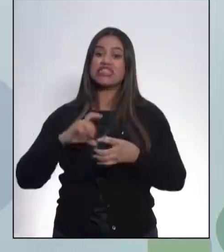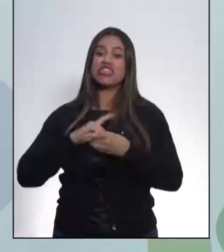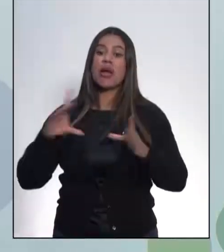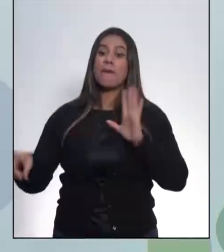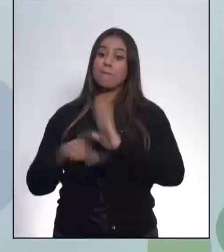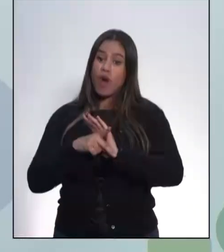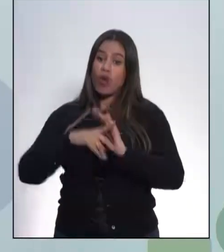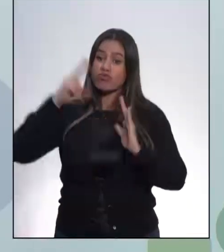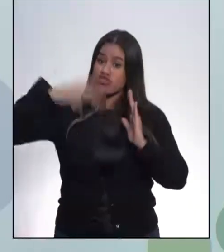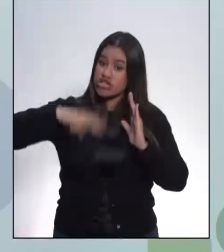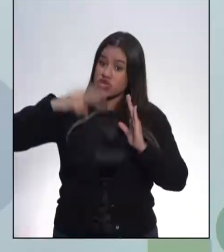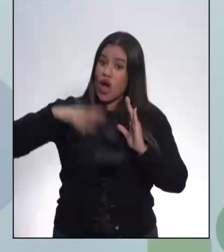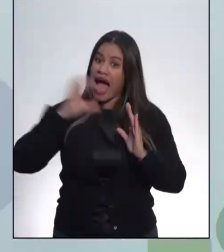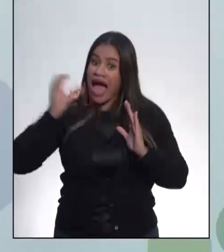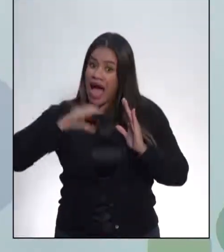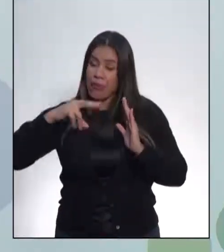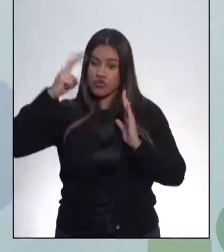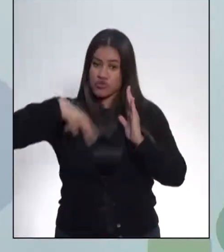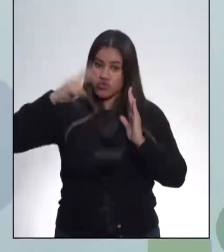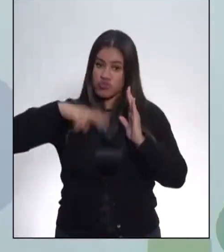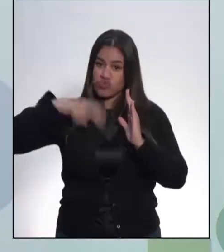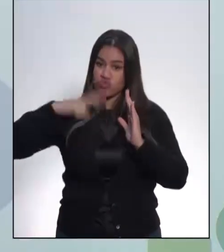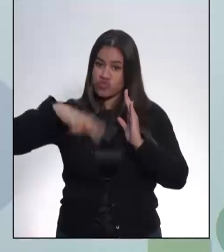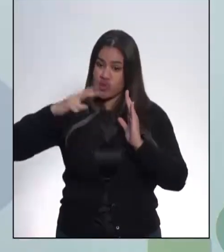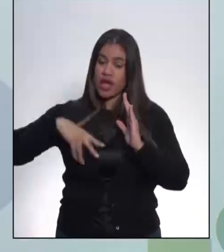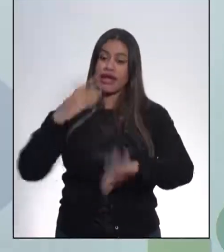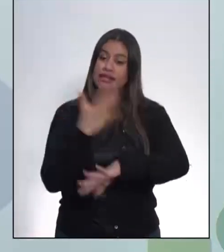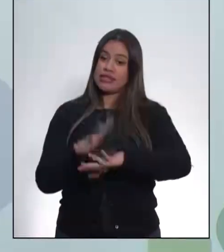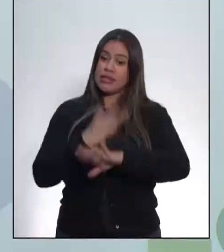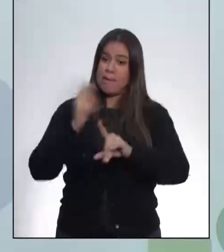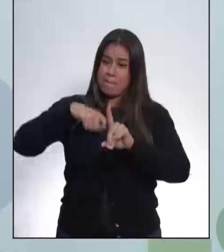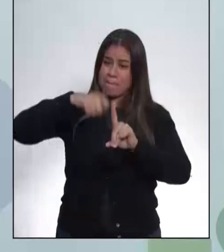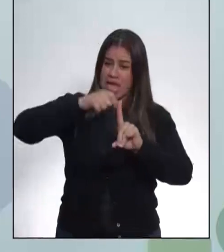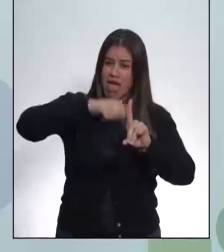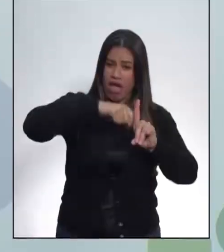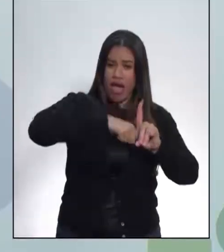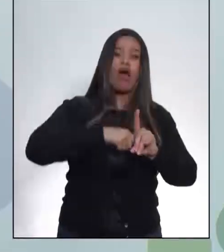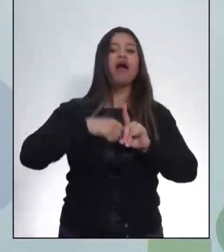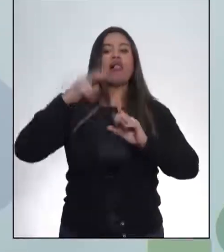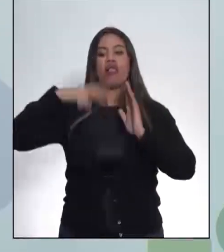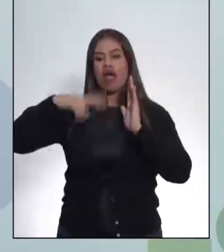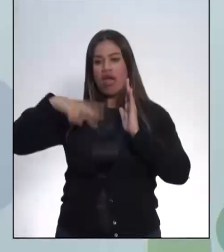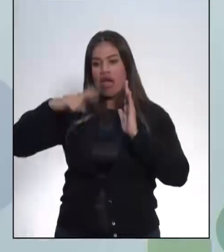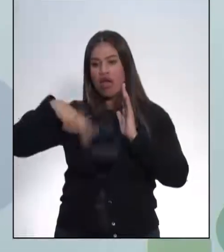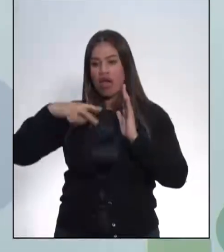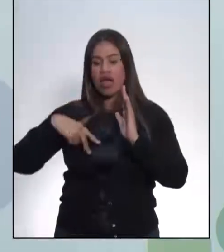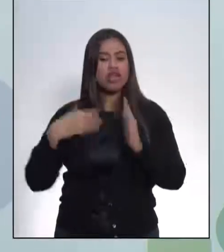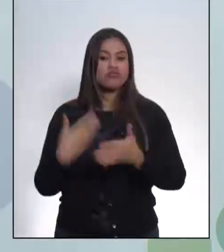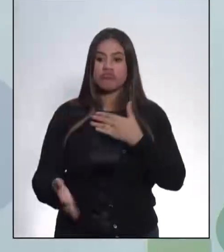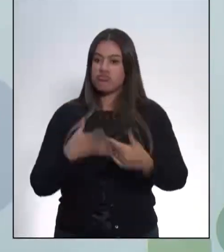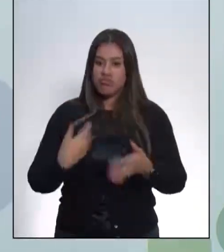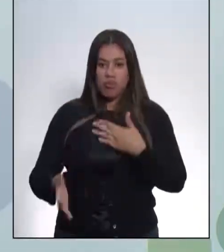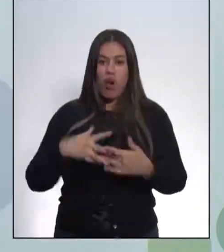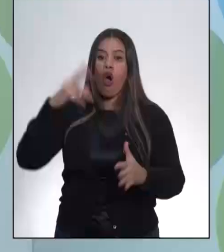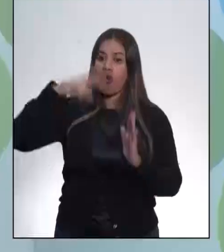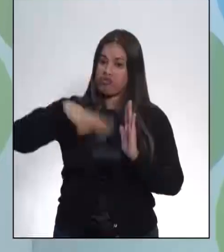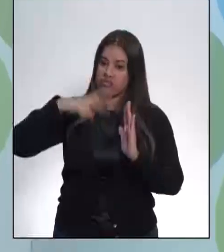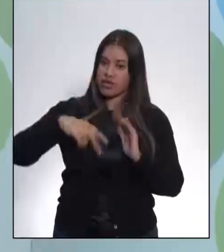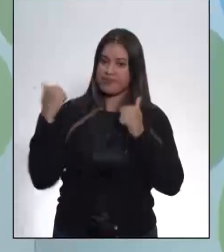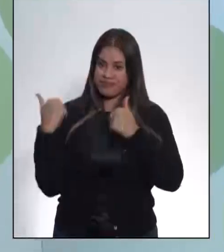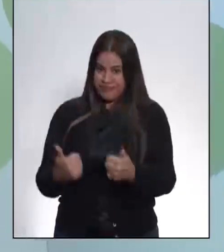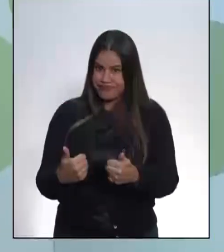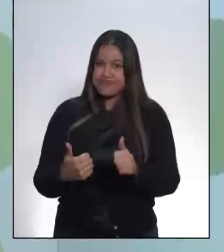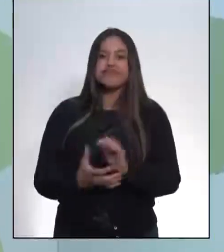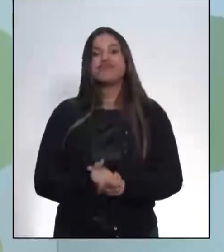bem? Começar a ler um pouco mais rápido. Treina, você tem meses aí de preparação. Vai lendo. No que cair na sua mão, você lê. Tá certo? Muito